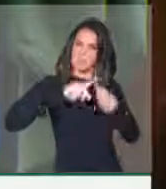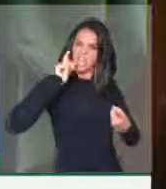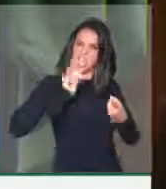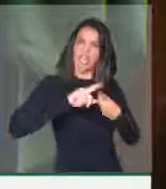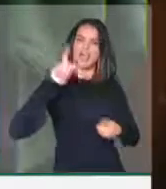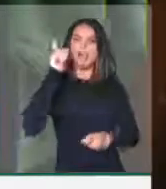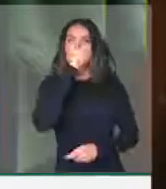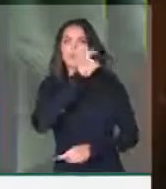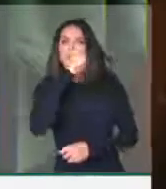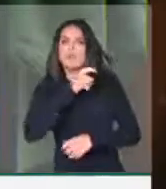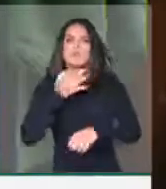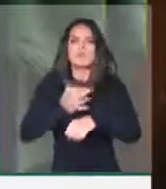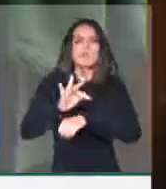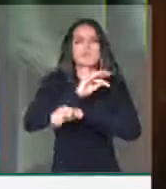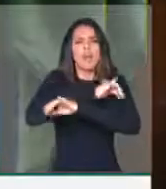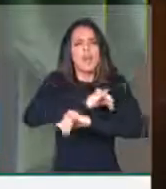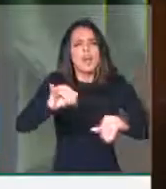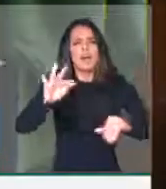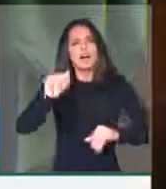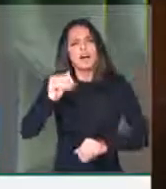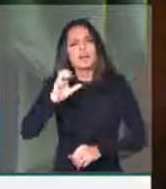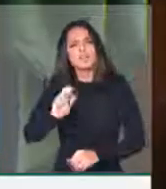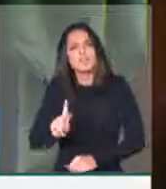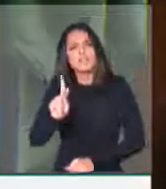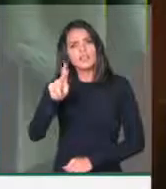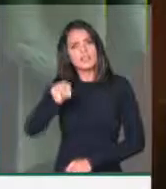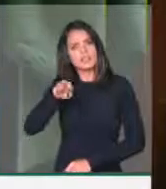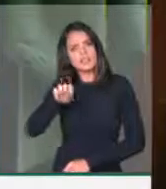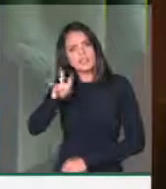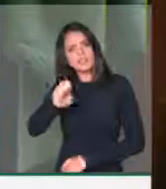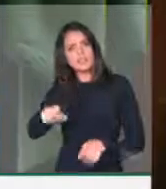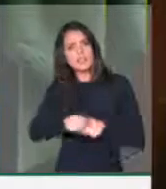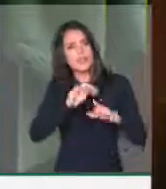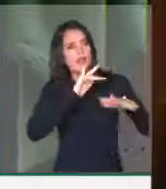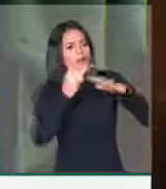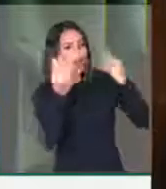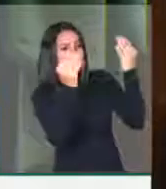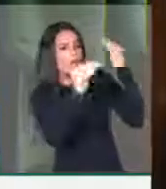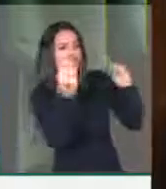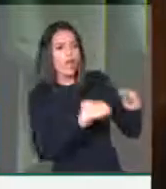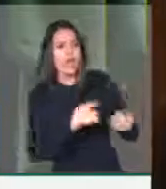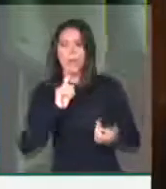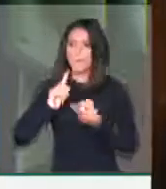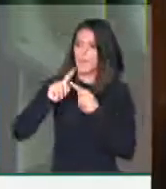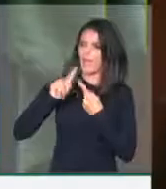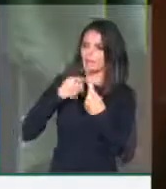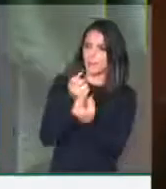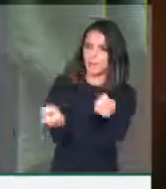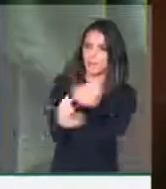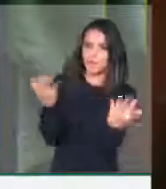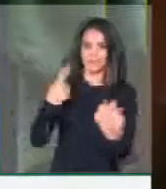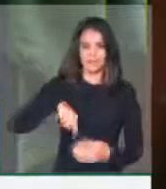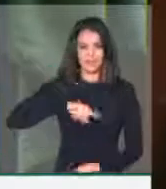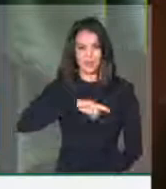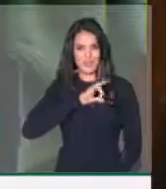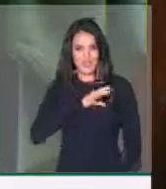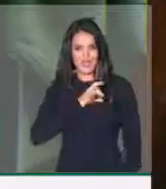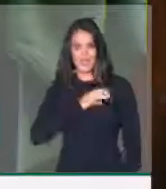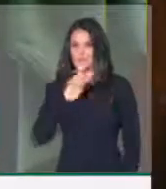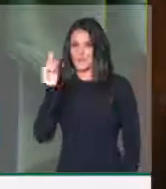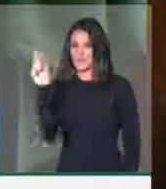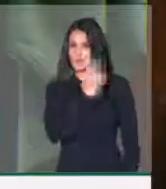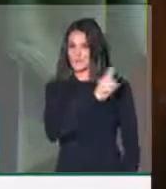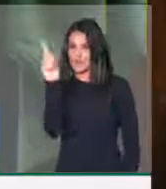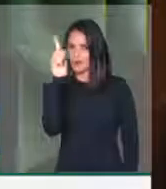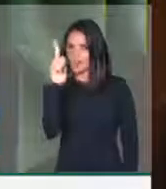as fake news e a pós-verdade que eles tentam implementar nas redes, e pode ameaçar muitos, mas não nos intimida. Não nos